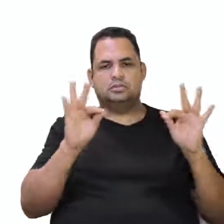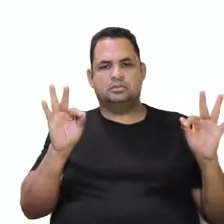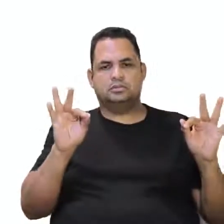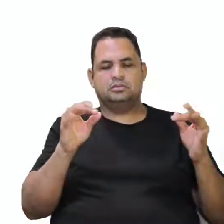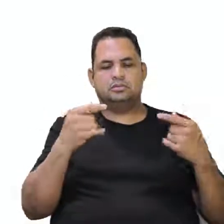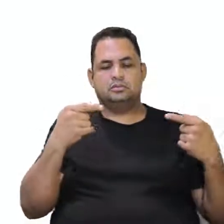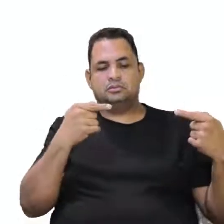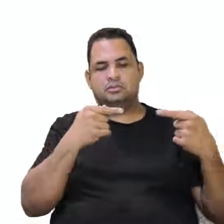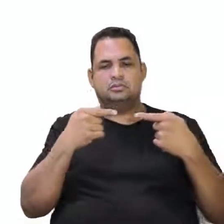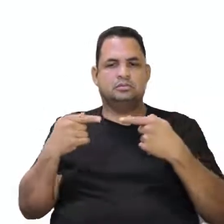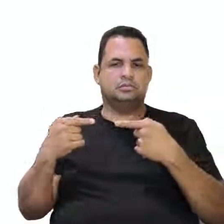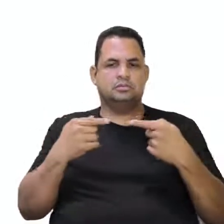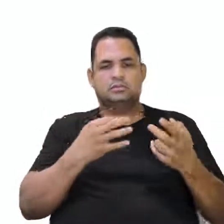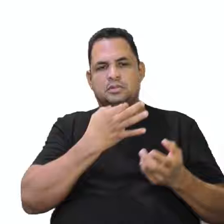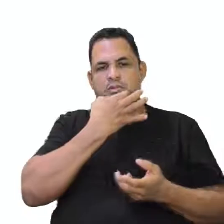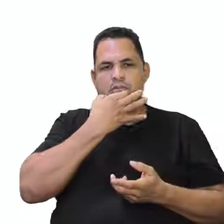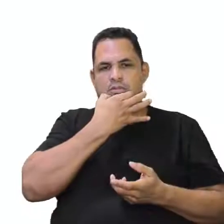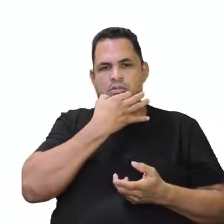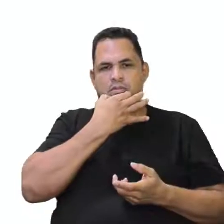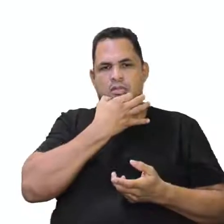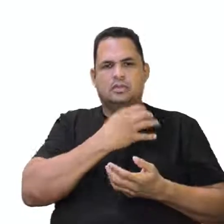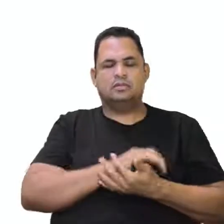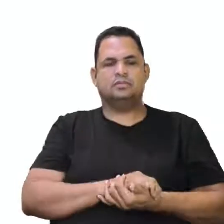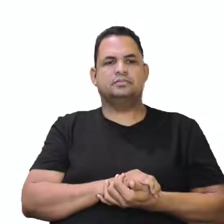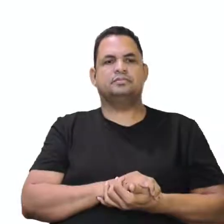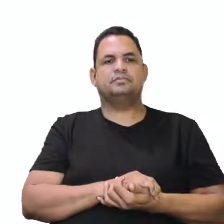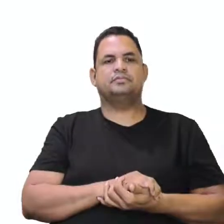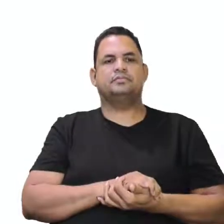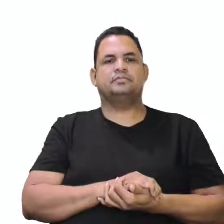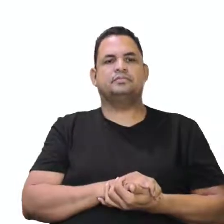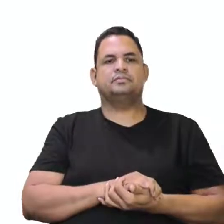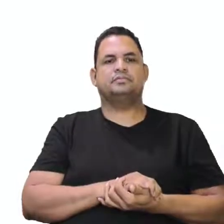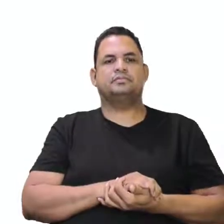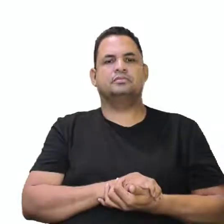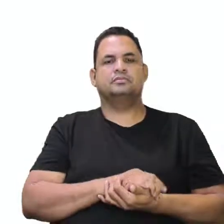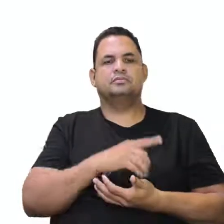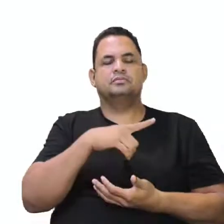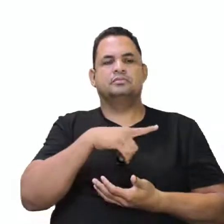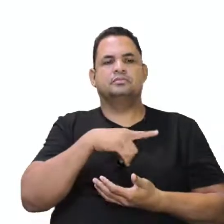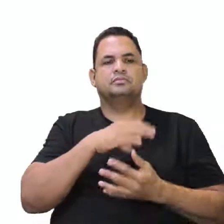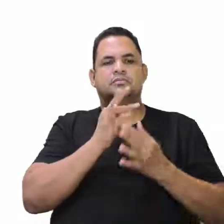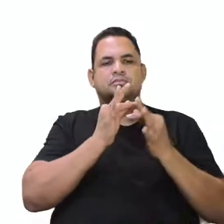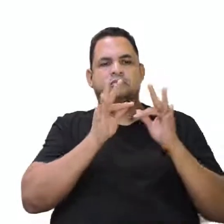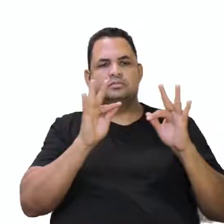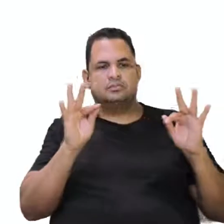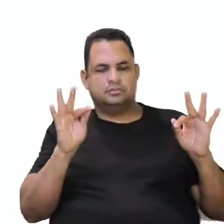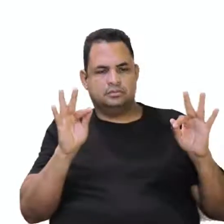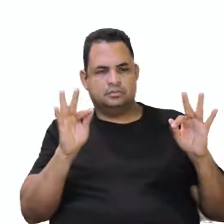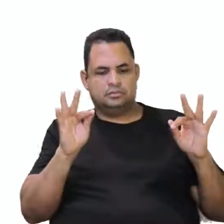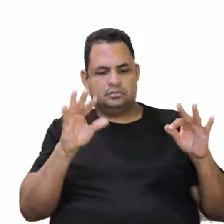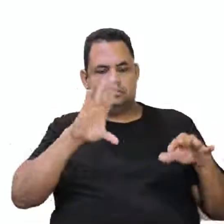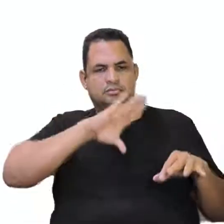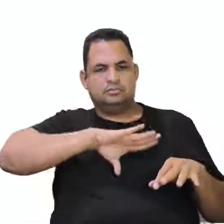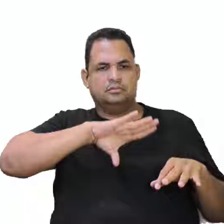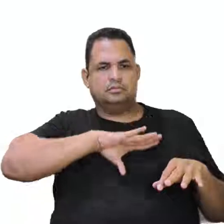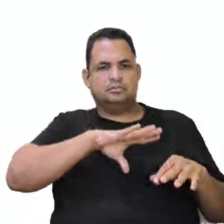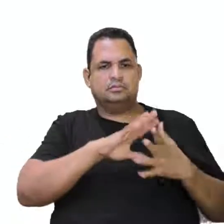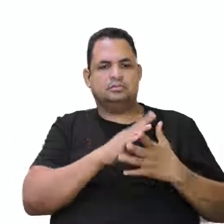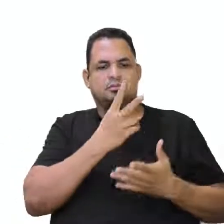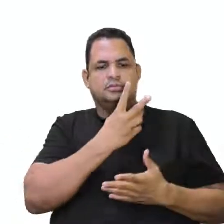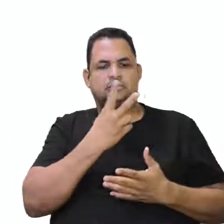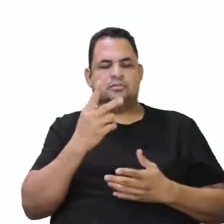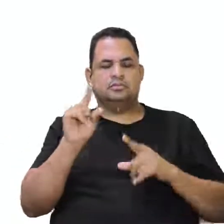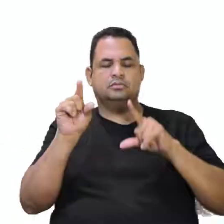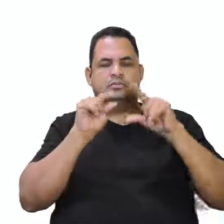frase correspondente em inglês. Certo? Então, eu tenho aí uma frase em português e